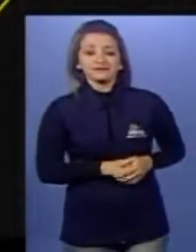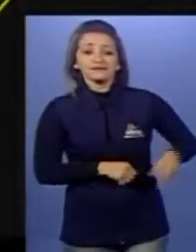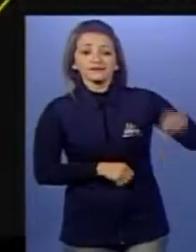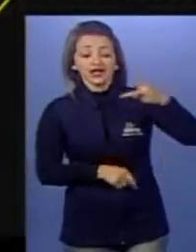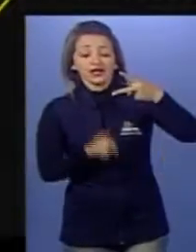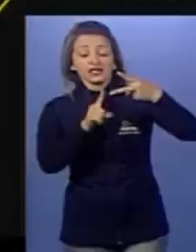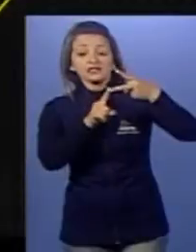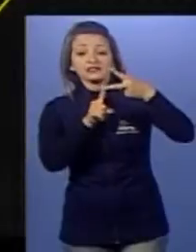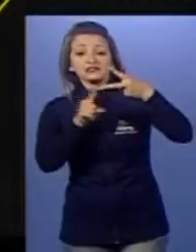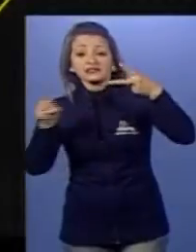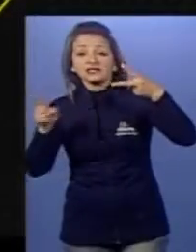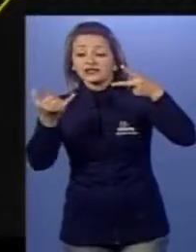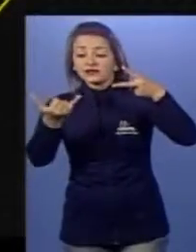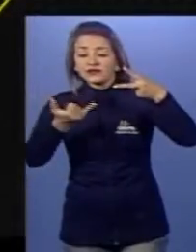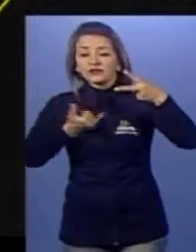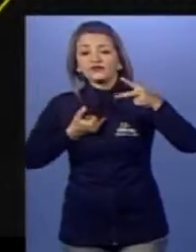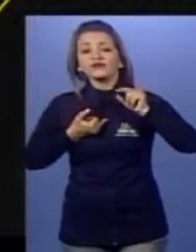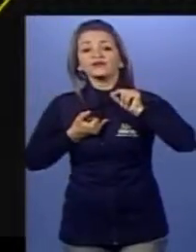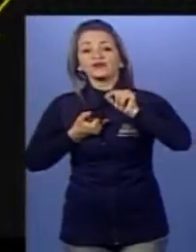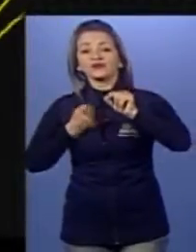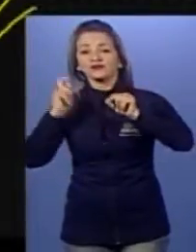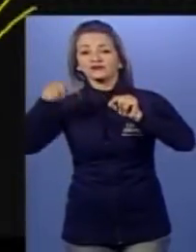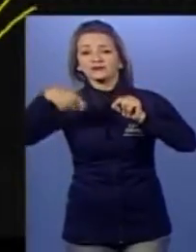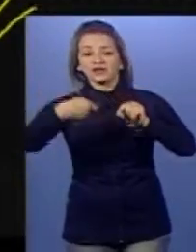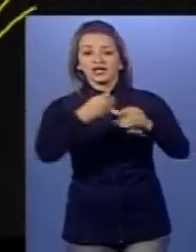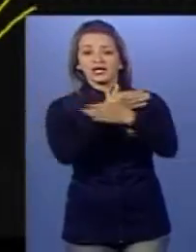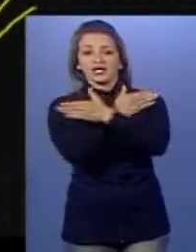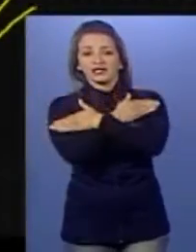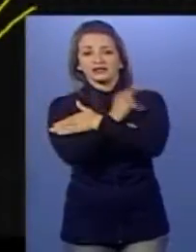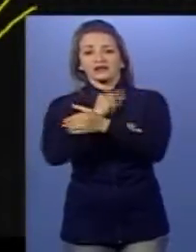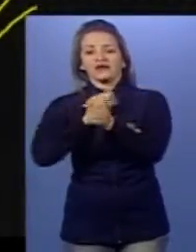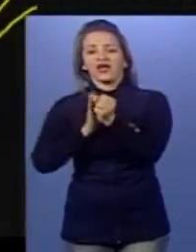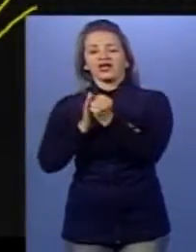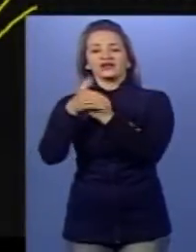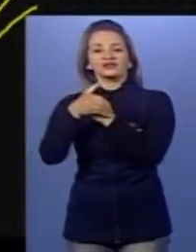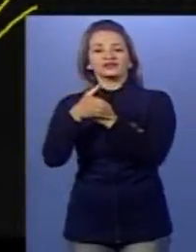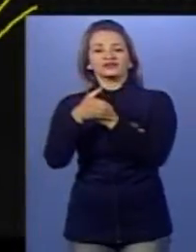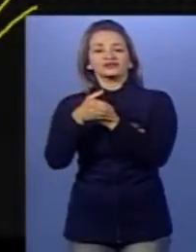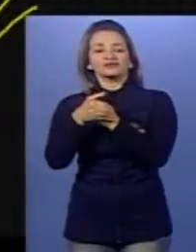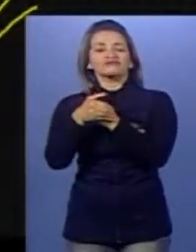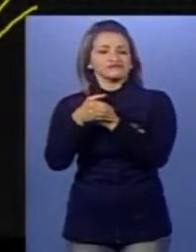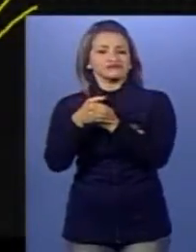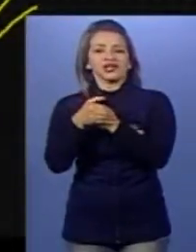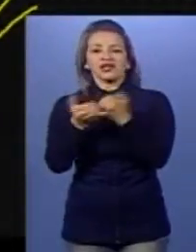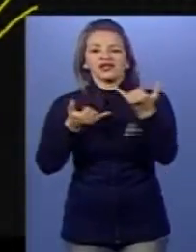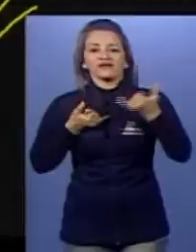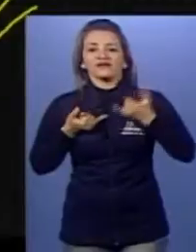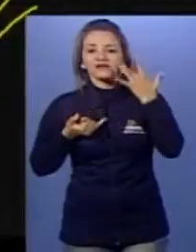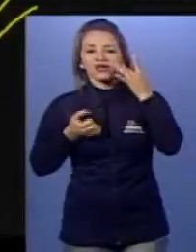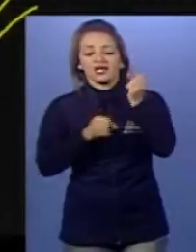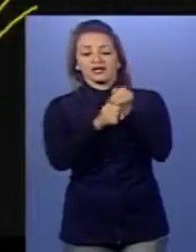segundo o culto em 2012 oe2012